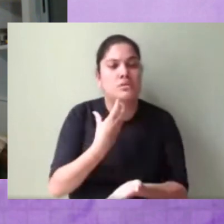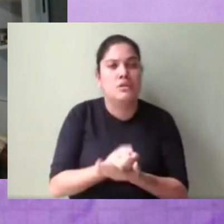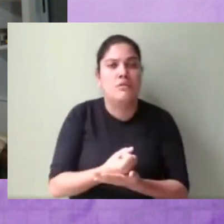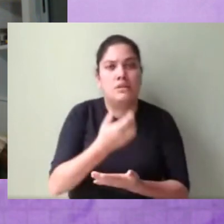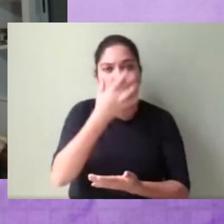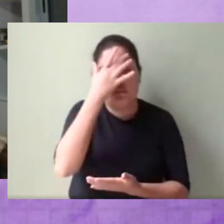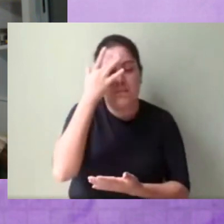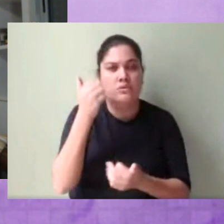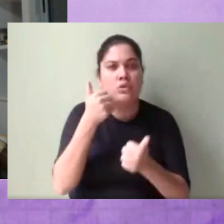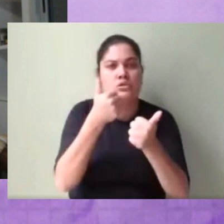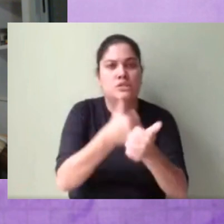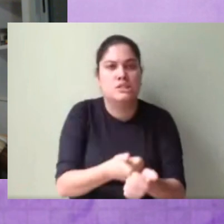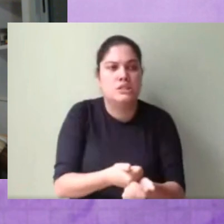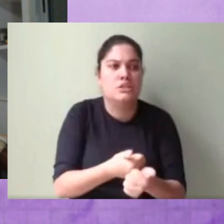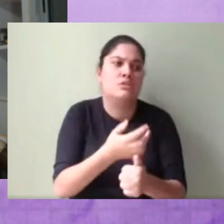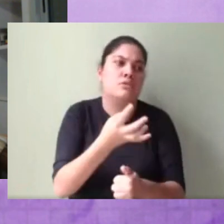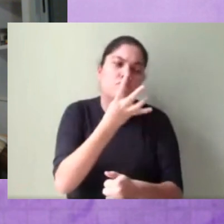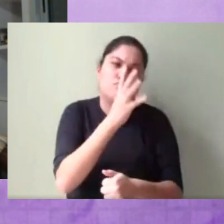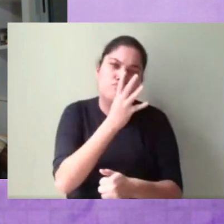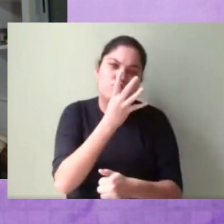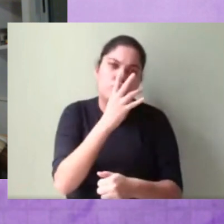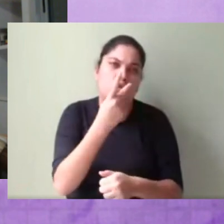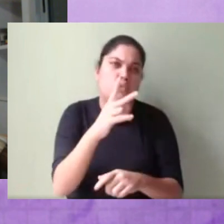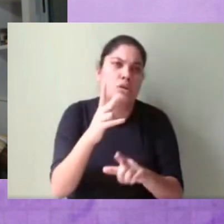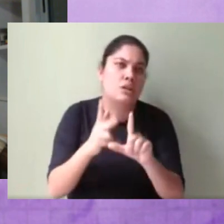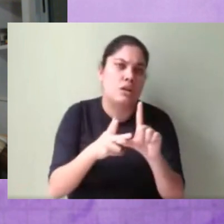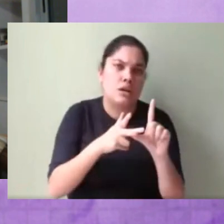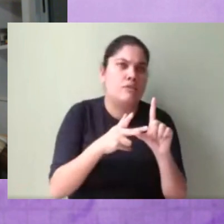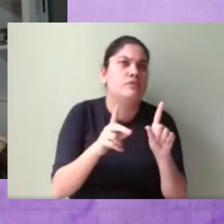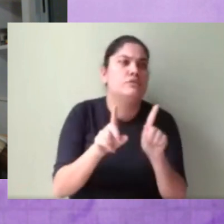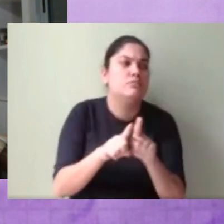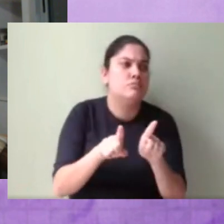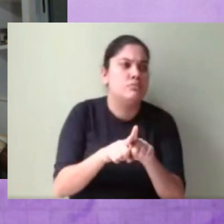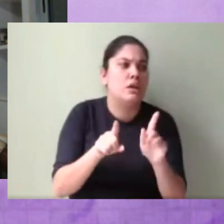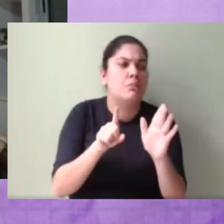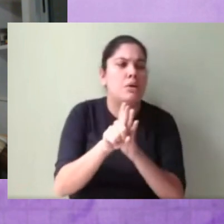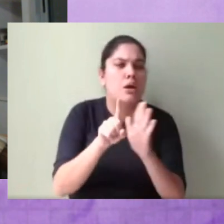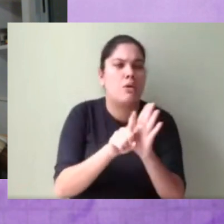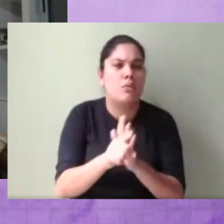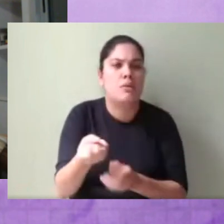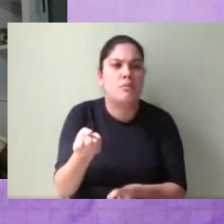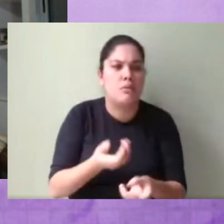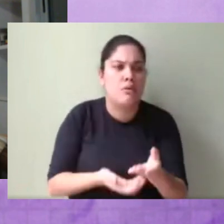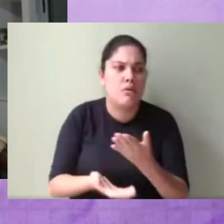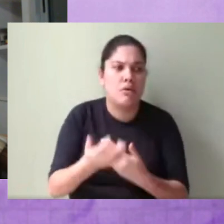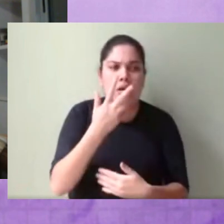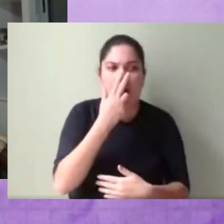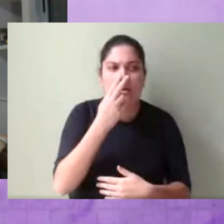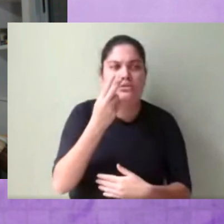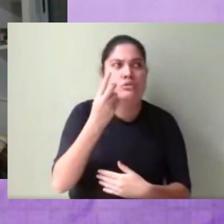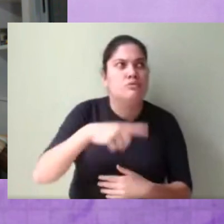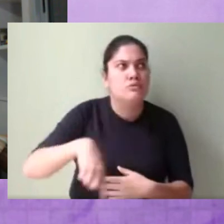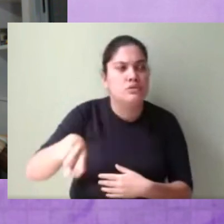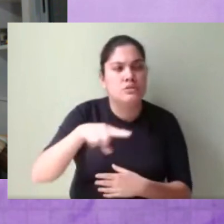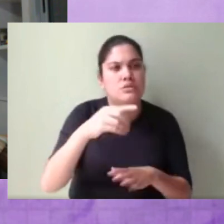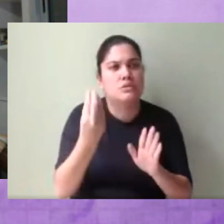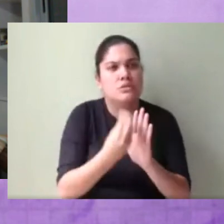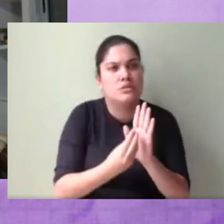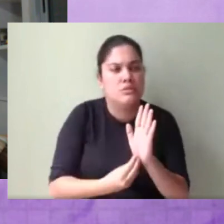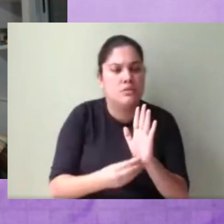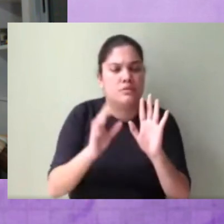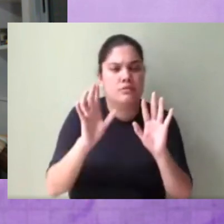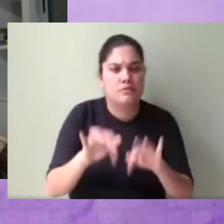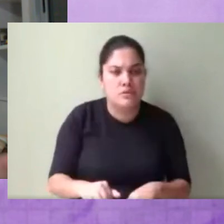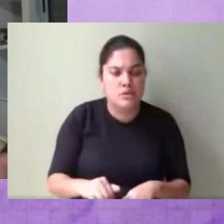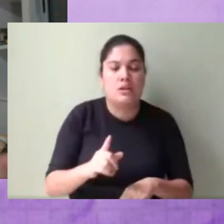portas para a mudança. E a gente empodere, né, esses estudantes, porque a mudança também está neles. E aí a gente abrindo essas